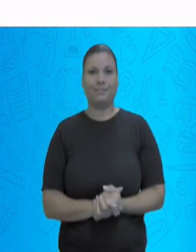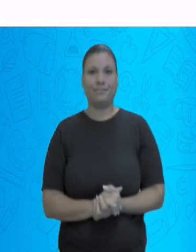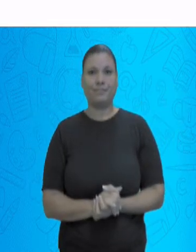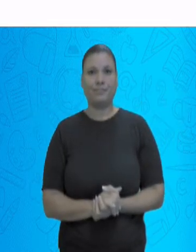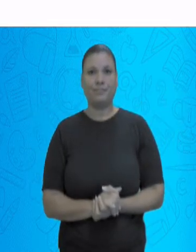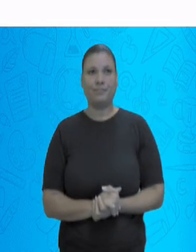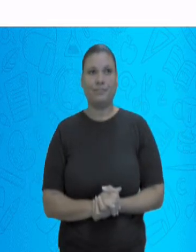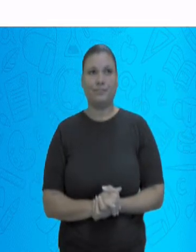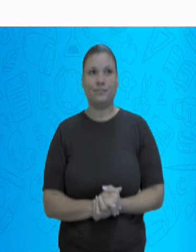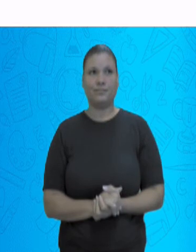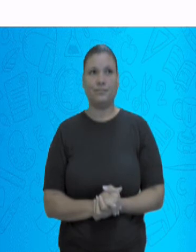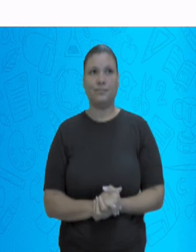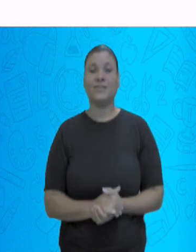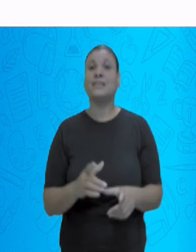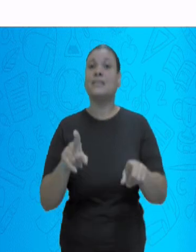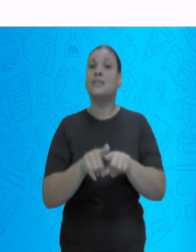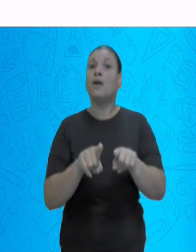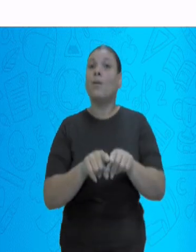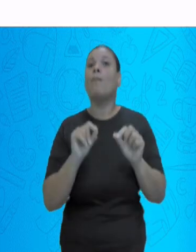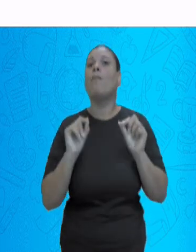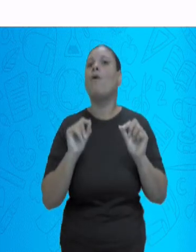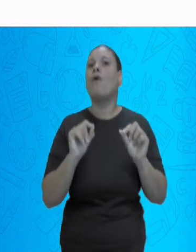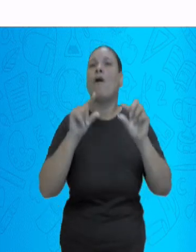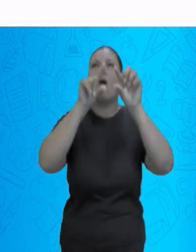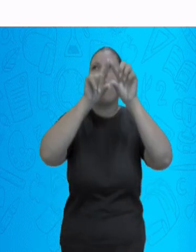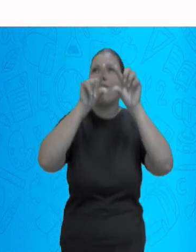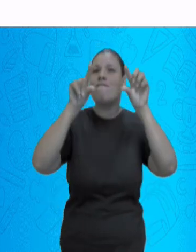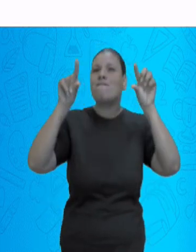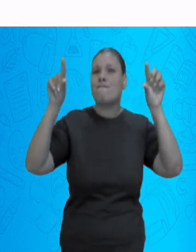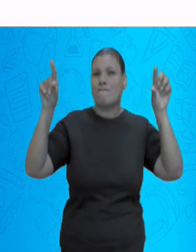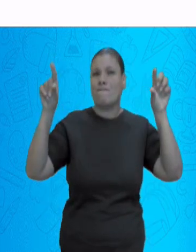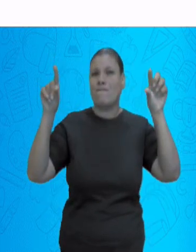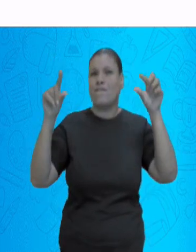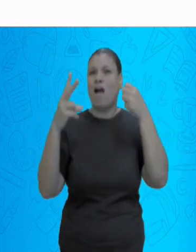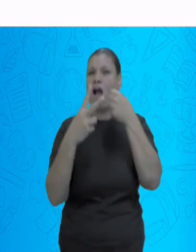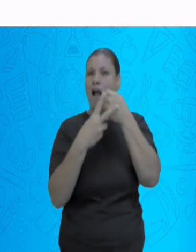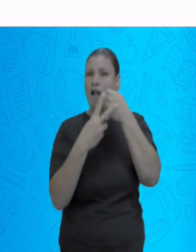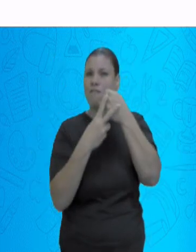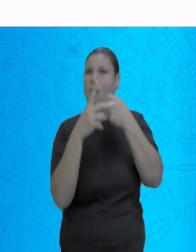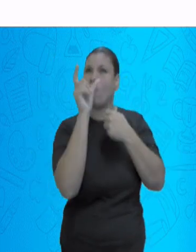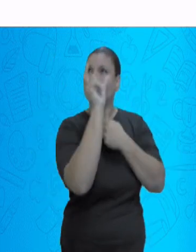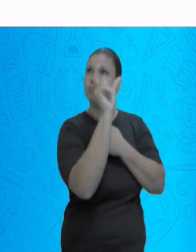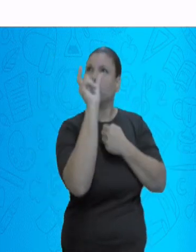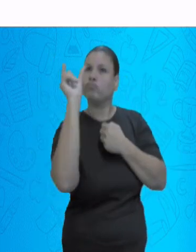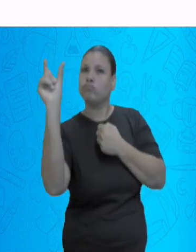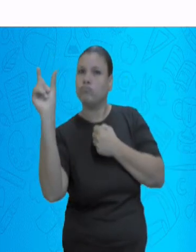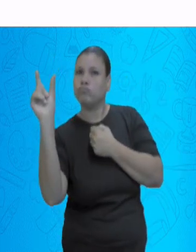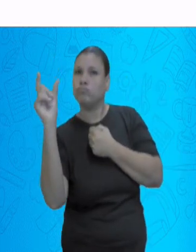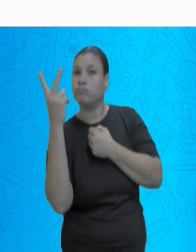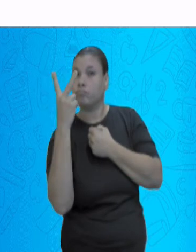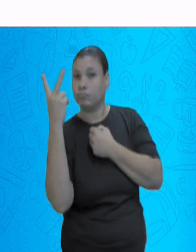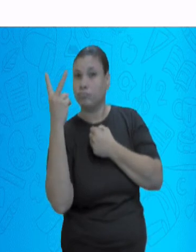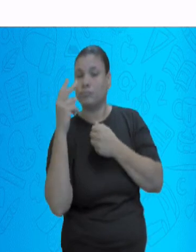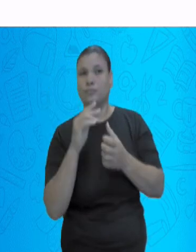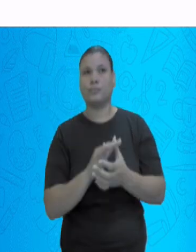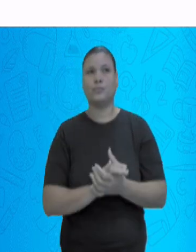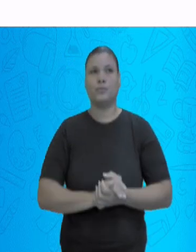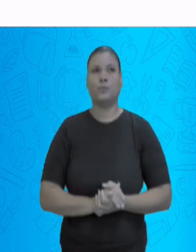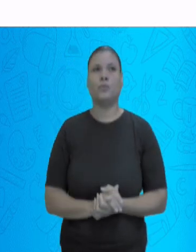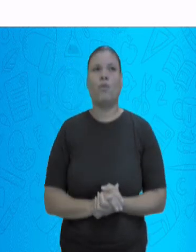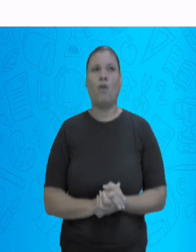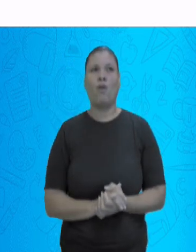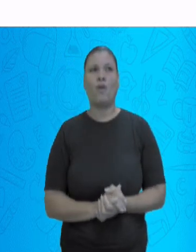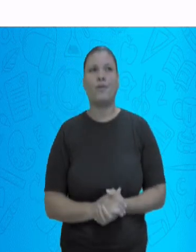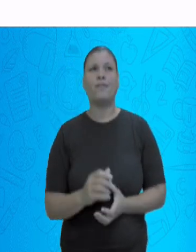Nas locuções verbais, predomina a presença do pronome entre o verbo auxiliar e o principal.